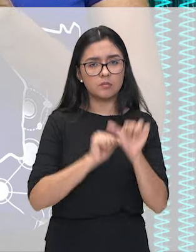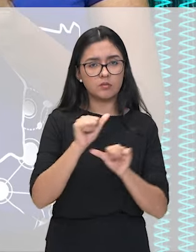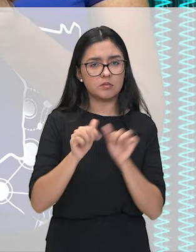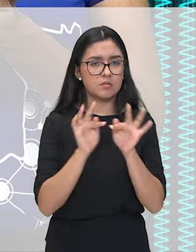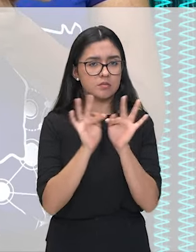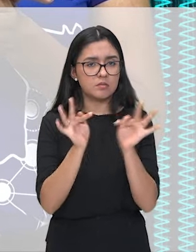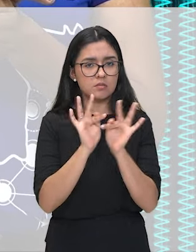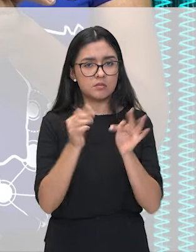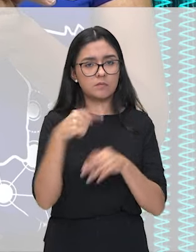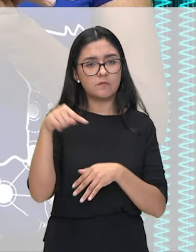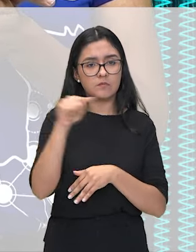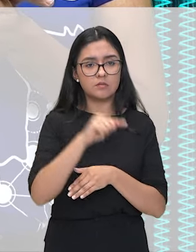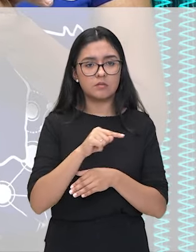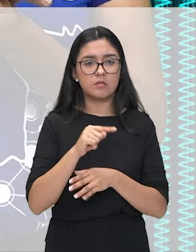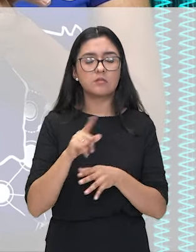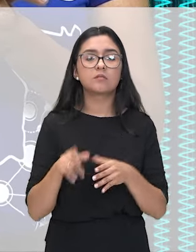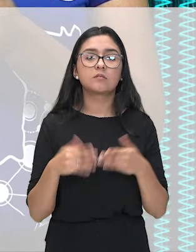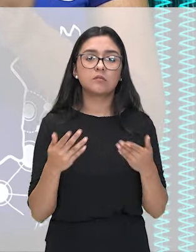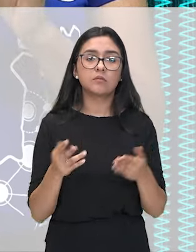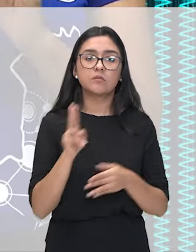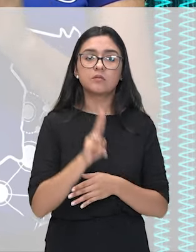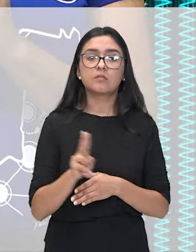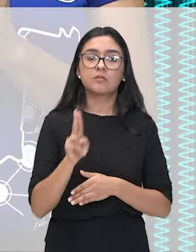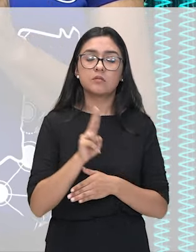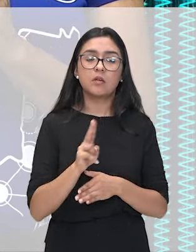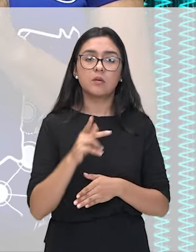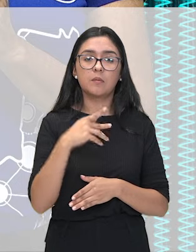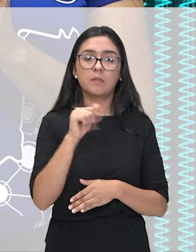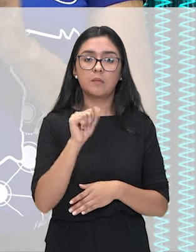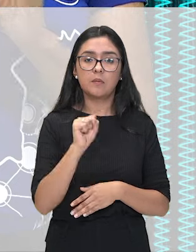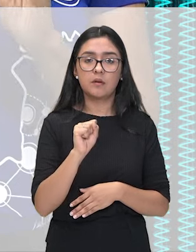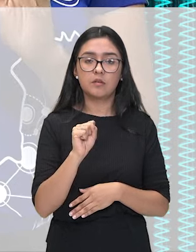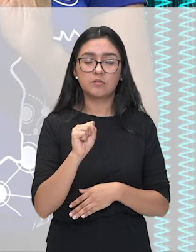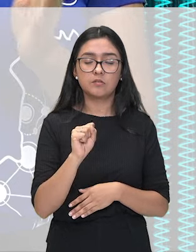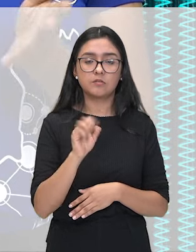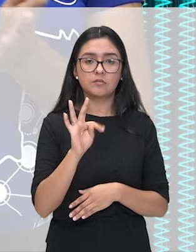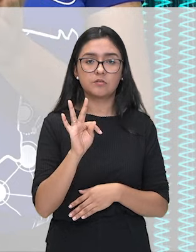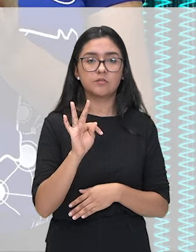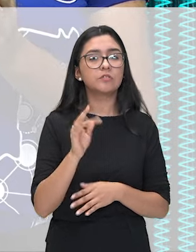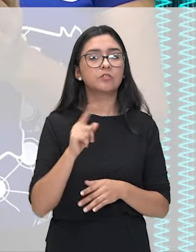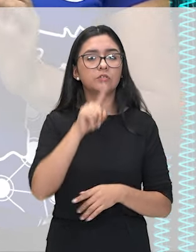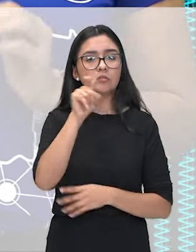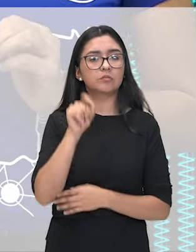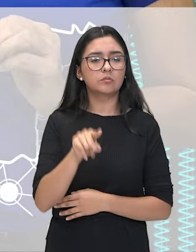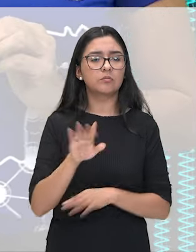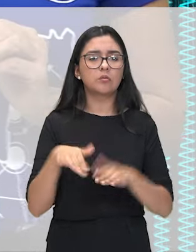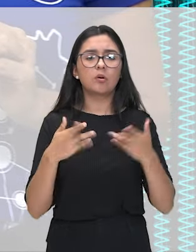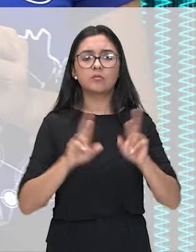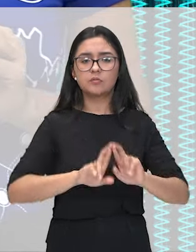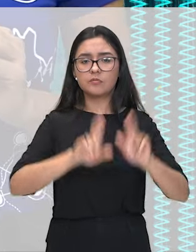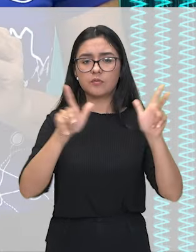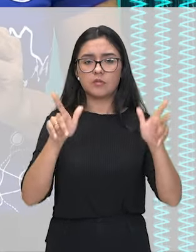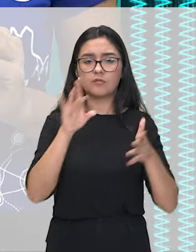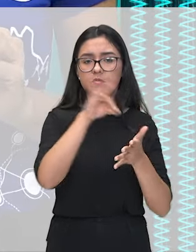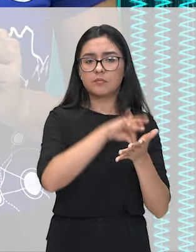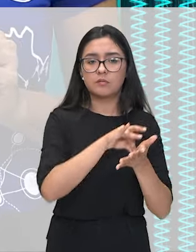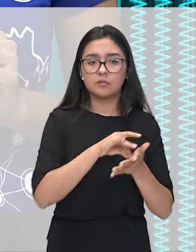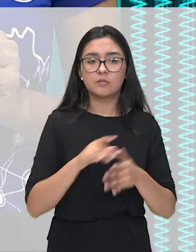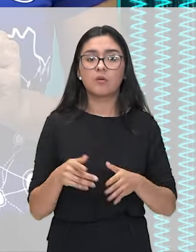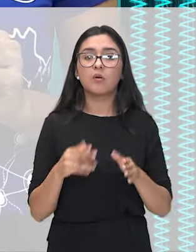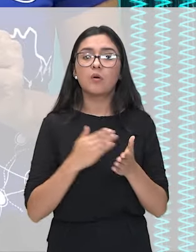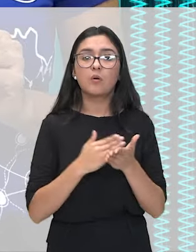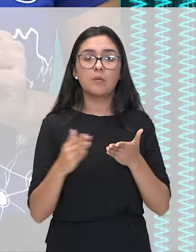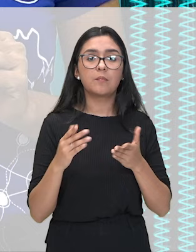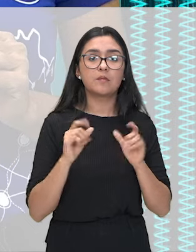você fazer a forma interrogativa certo o que que fica diferente de uma frase afirmativa que aqui começa com o